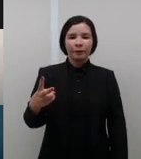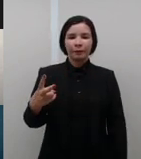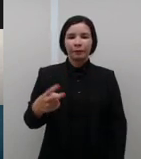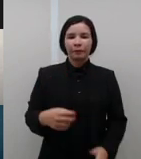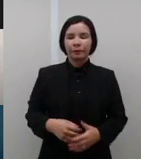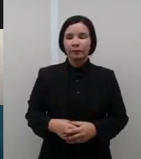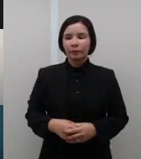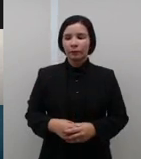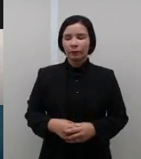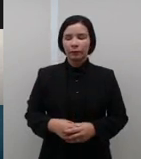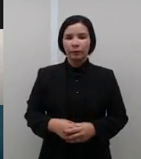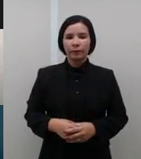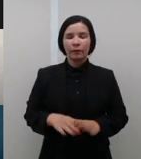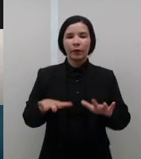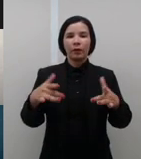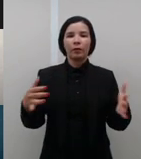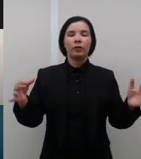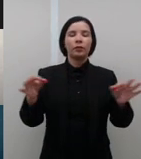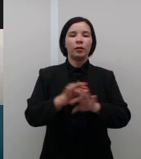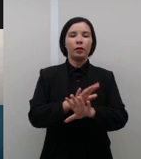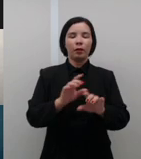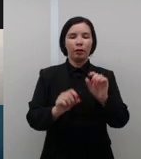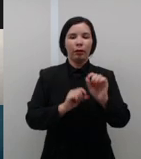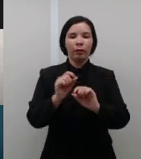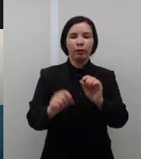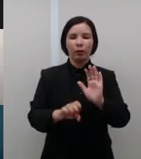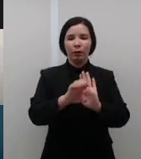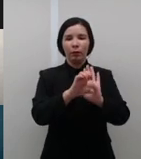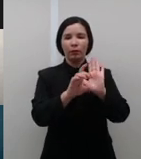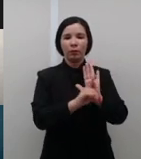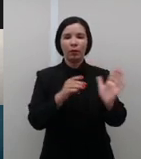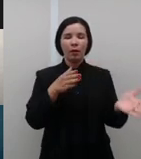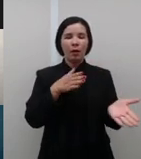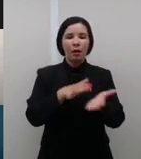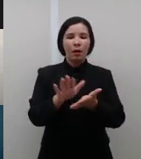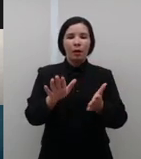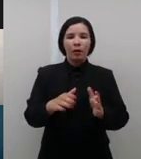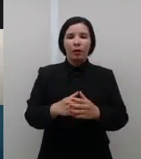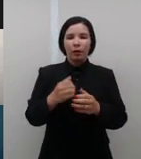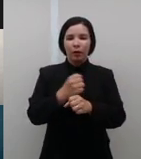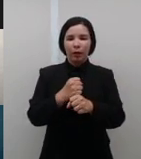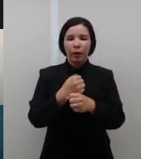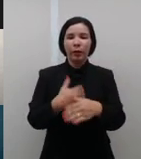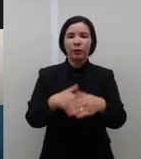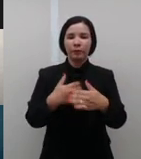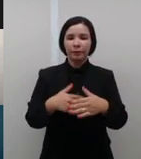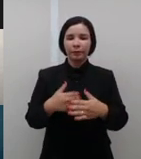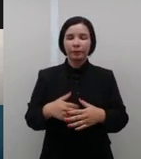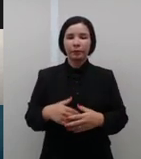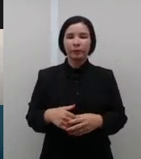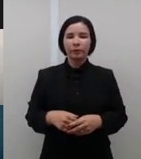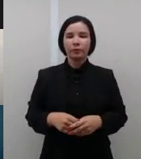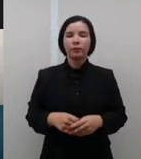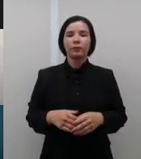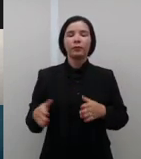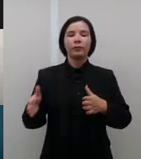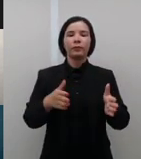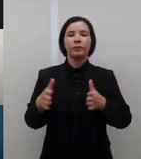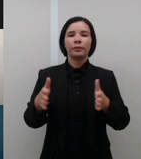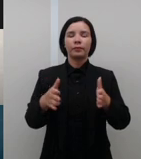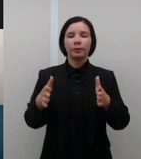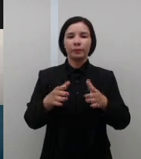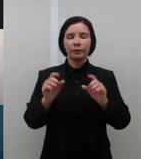Com essas considerações, eu concluo que o edital de lançamento do concurso somente especificou o marco temporal para aquisição dos